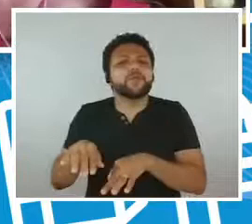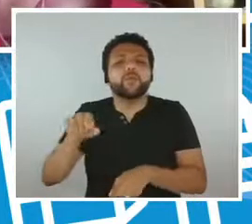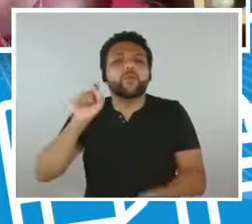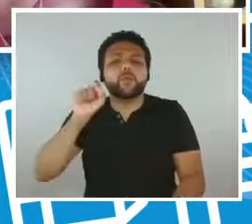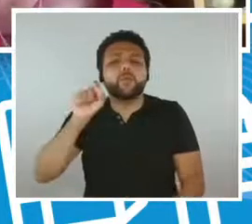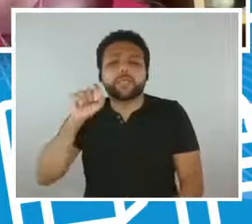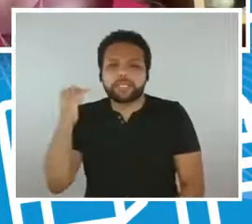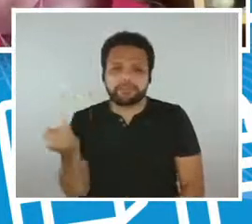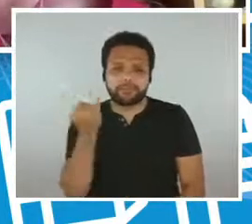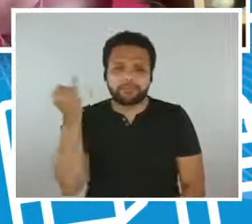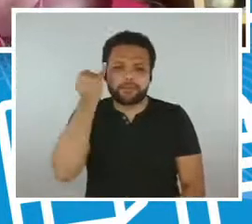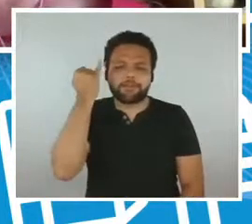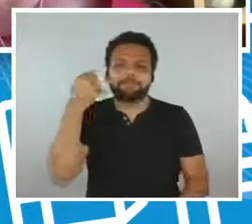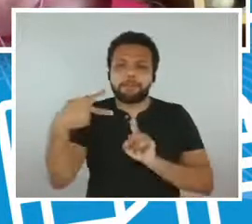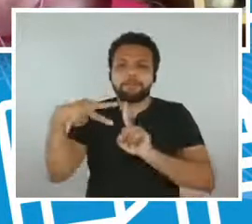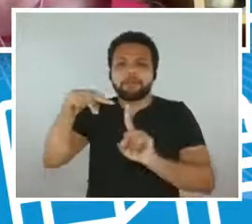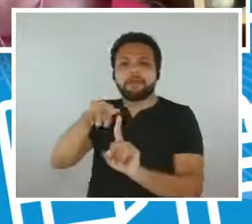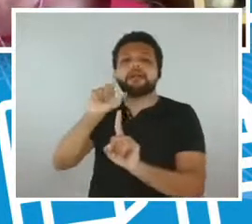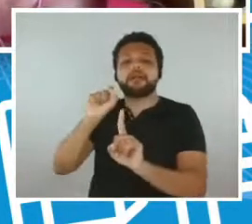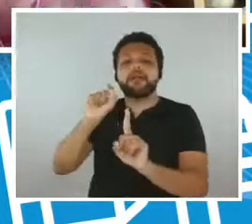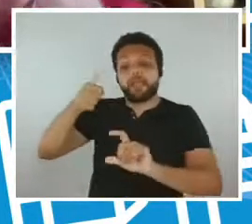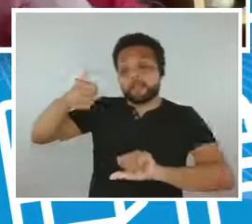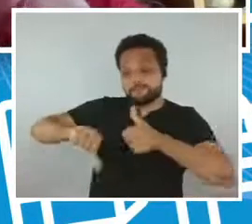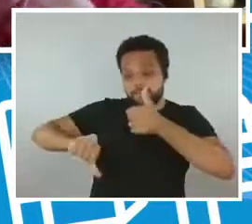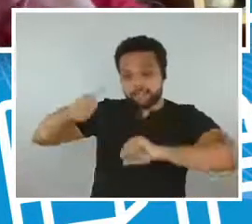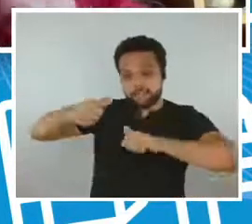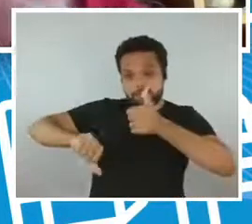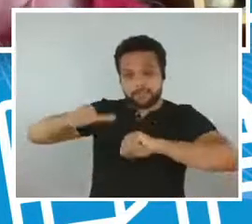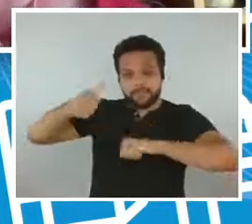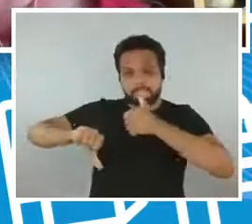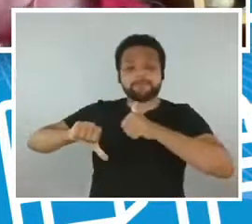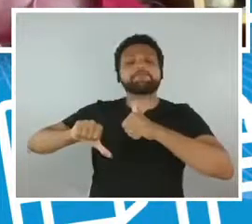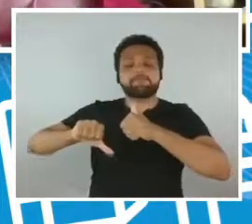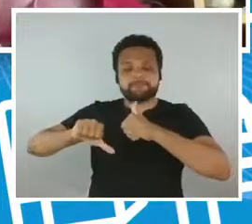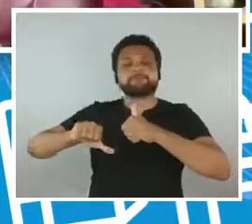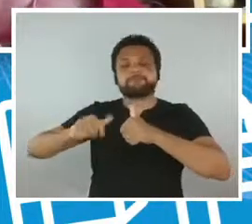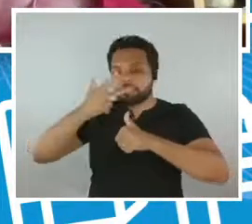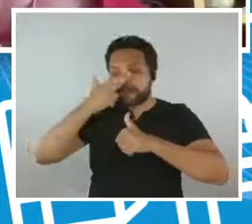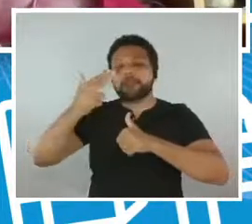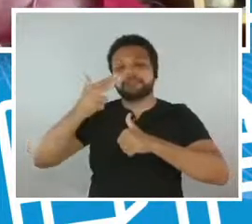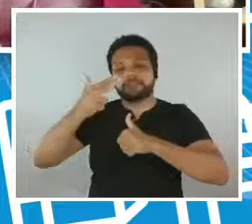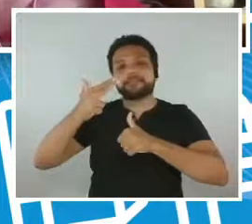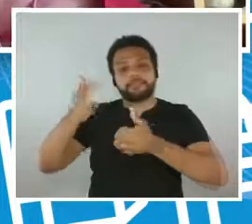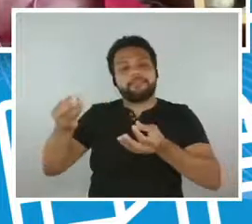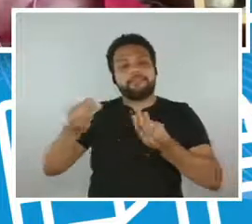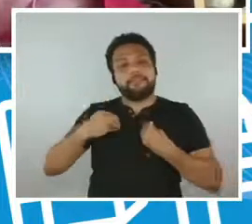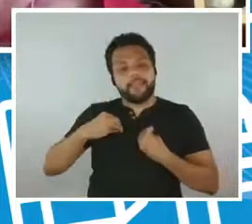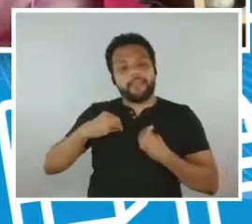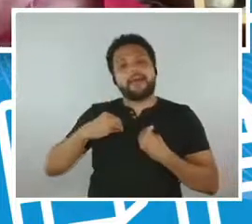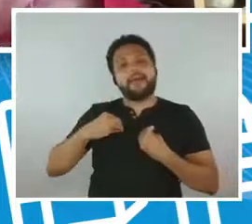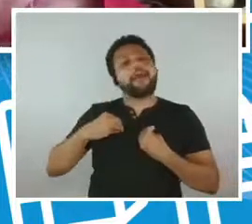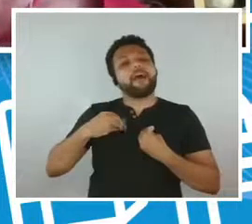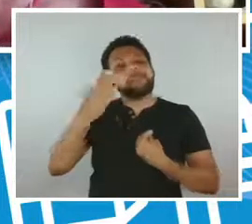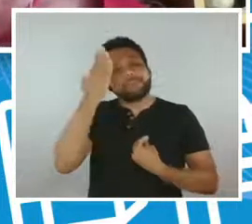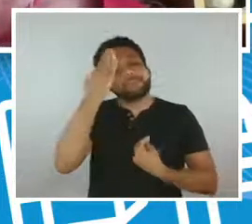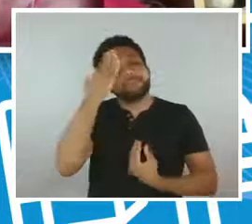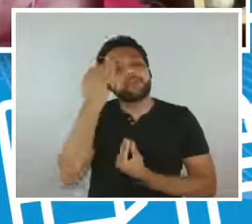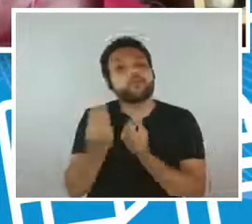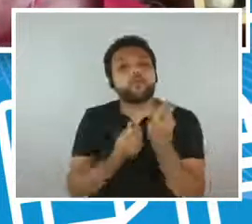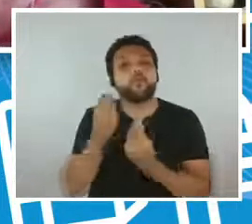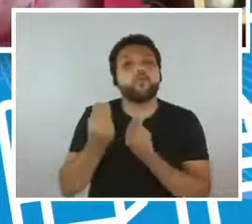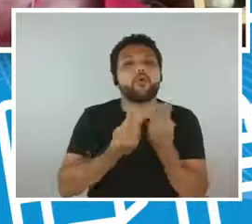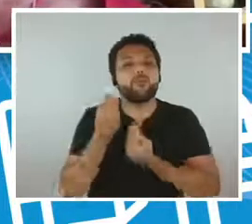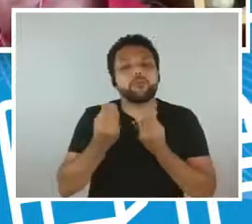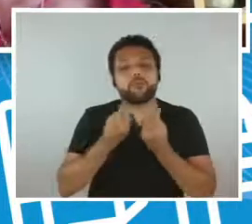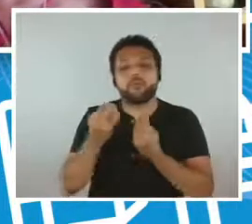essa perspectiva de que a avaliação ela permite saber onde, em que ponto está esse estudante,